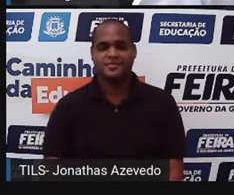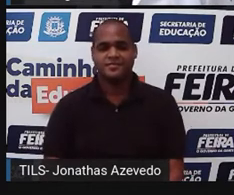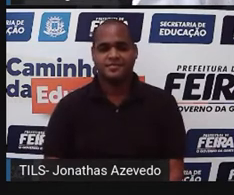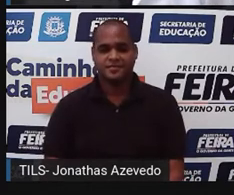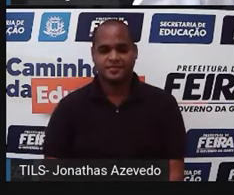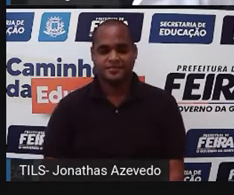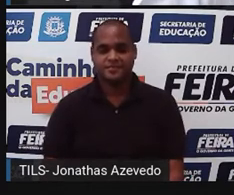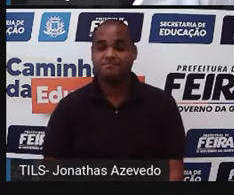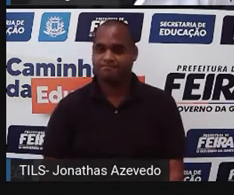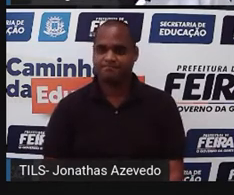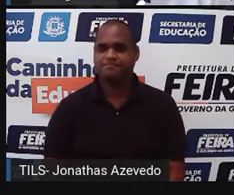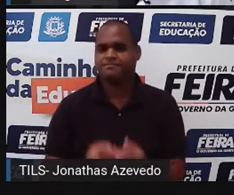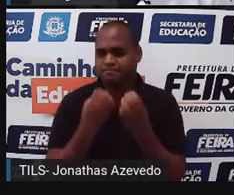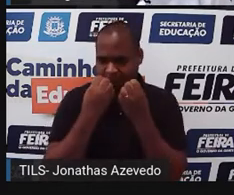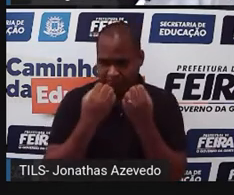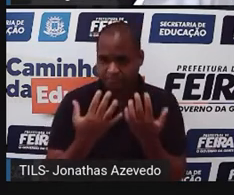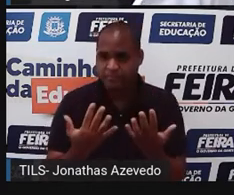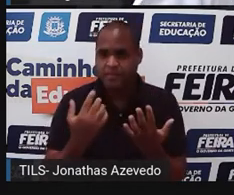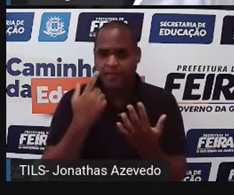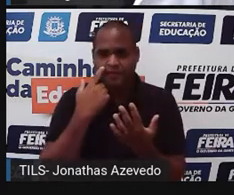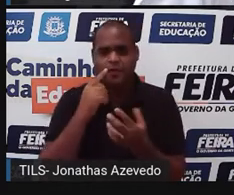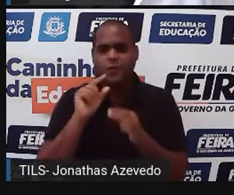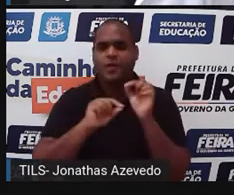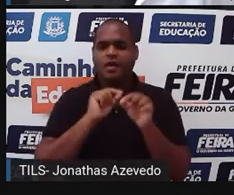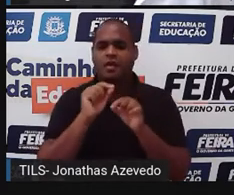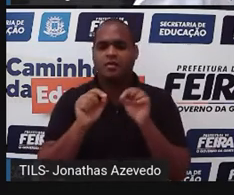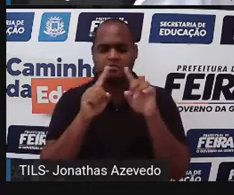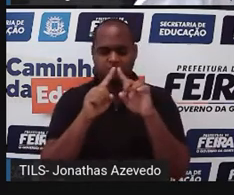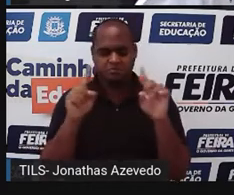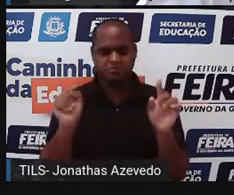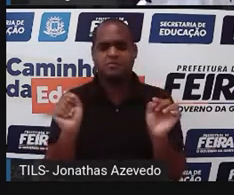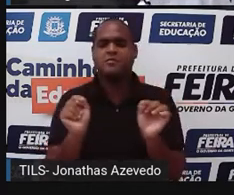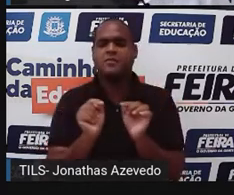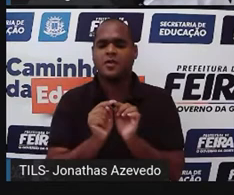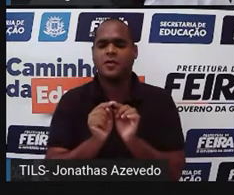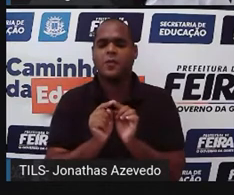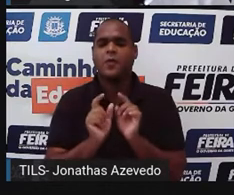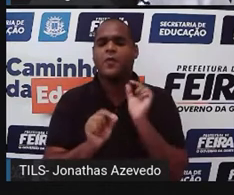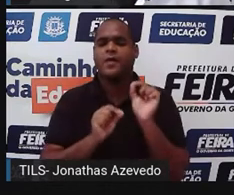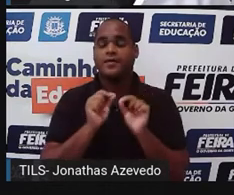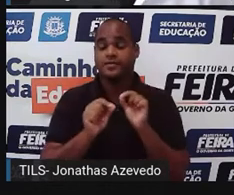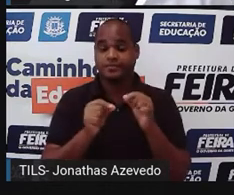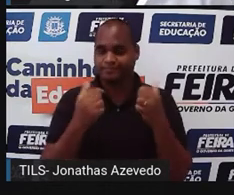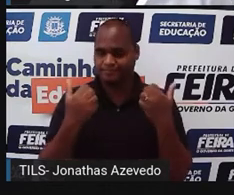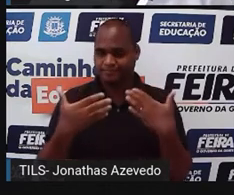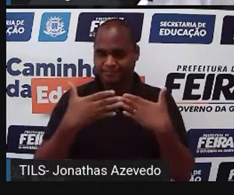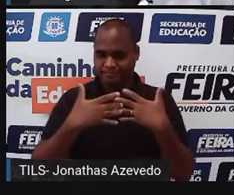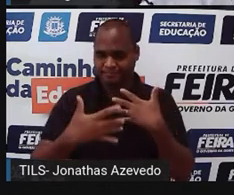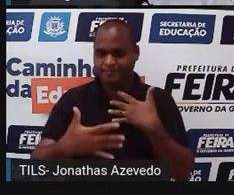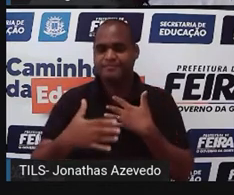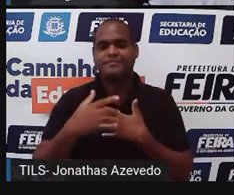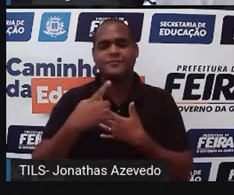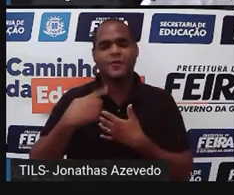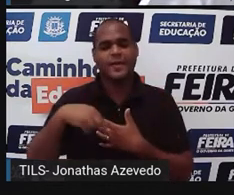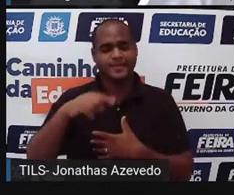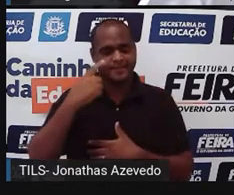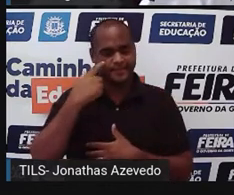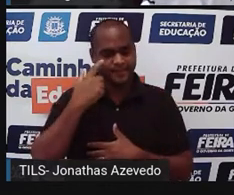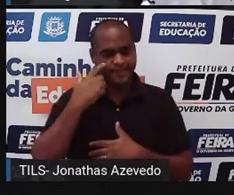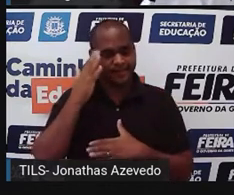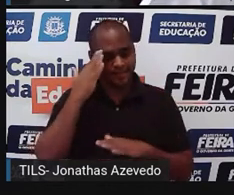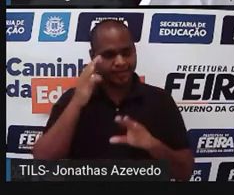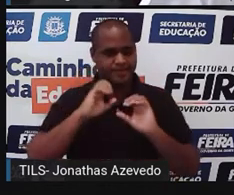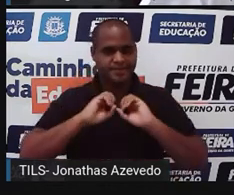é bom para quê que a gente está fazendo esse retângulo logo mais isso vai fazer muito sentido